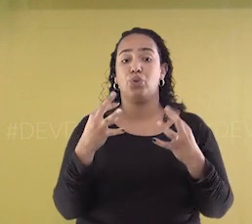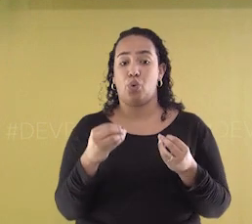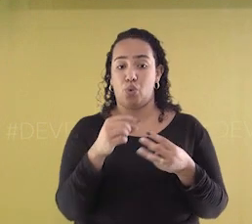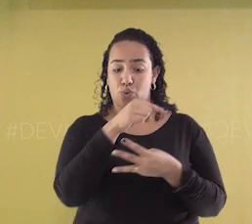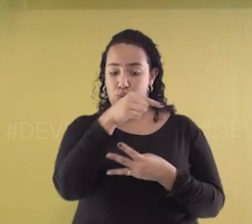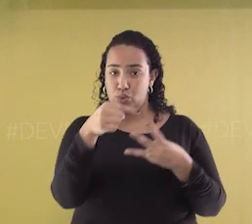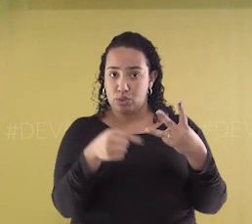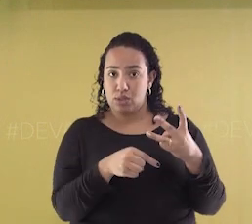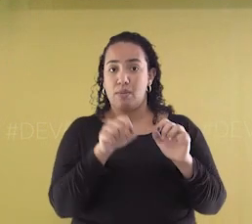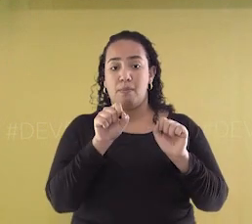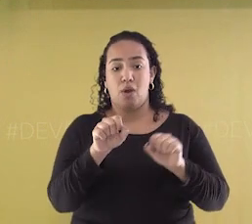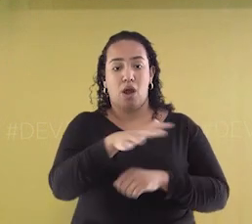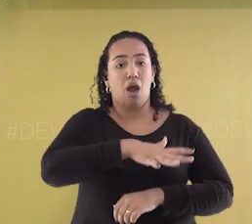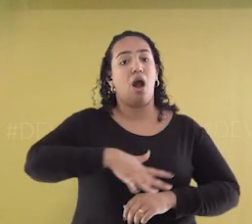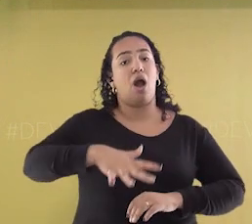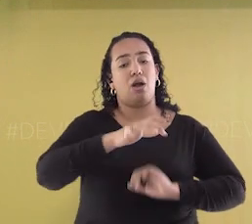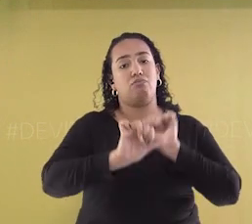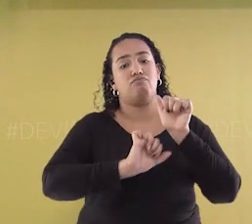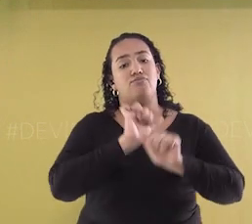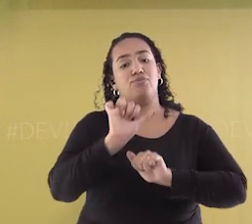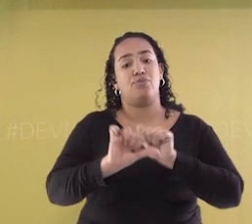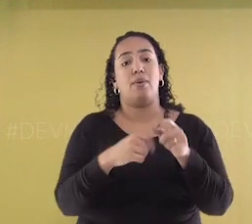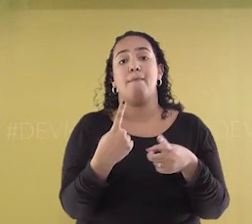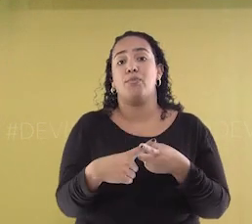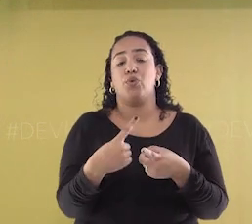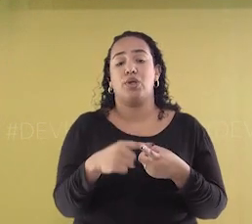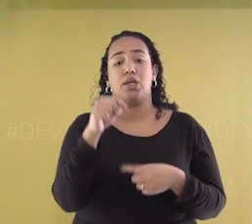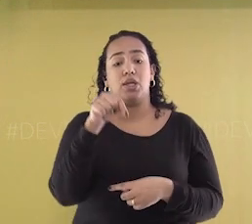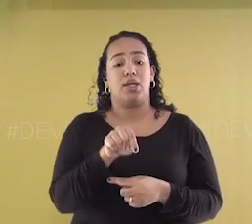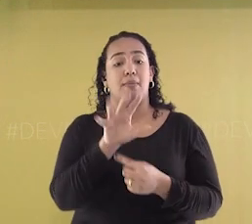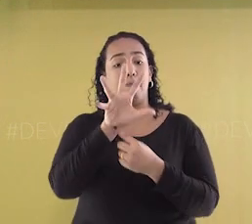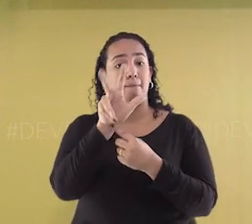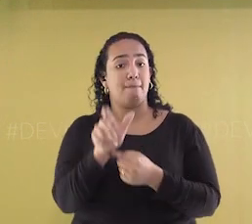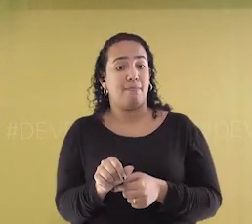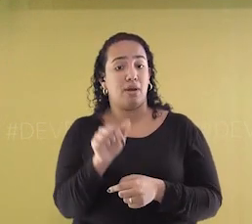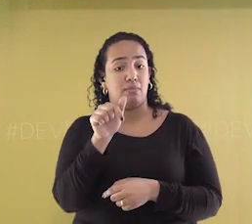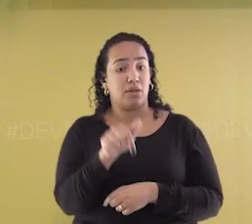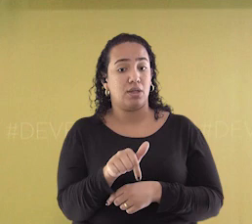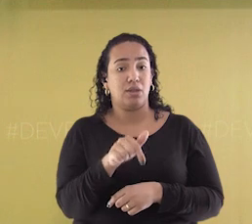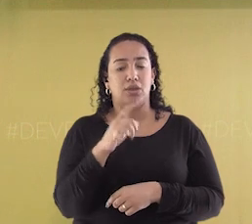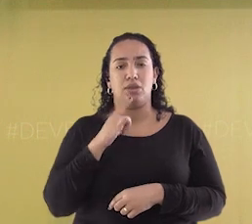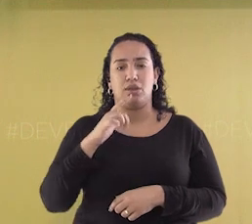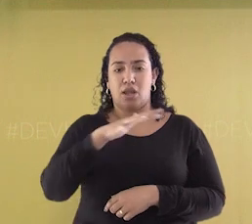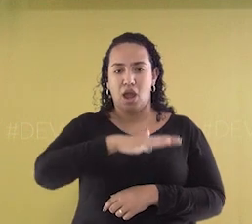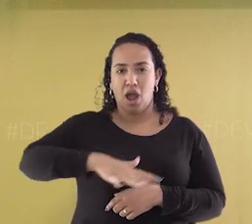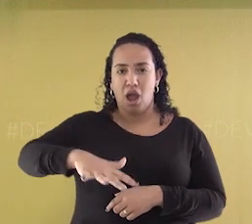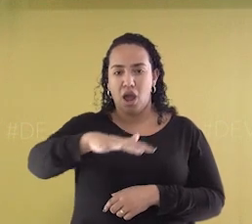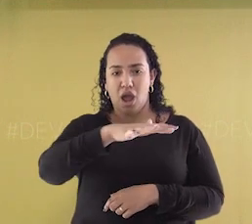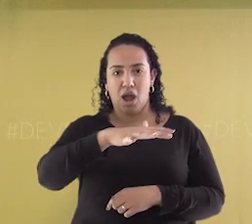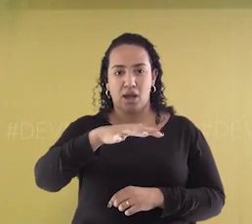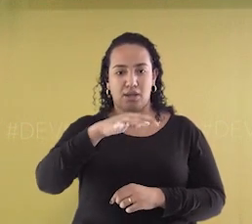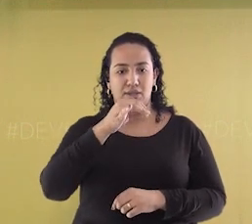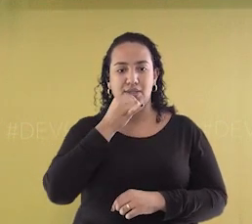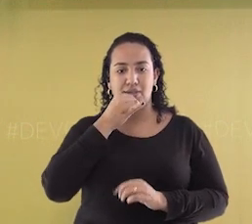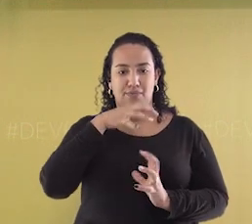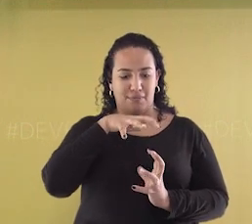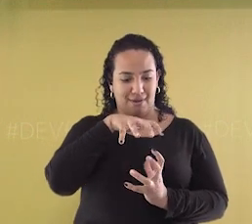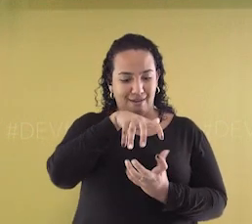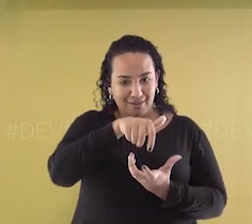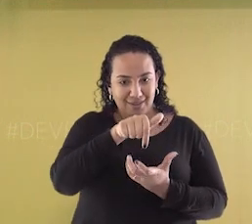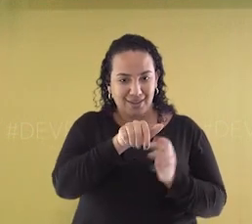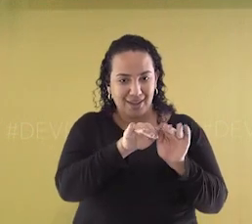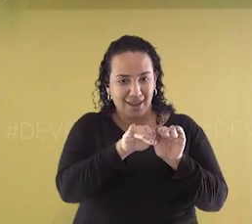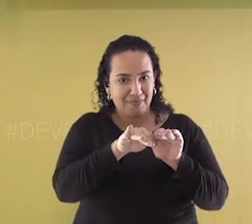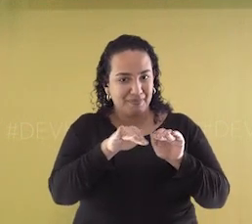sofrer deformações de suas áreas, pois os mapas eles planificam uma área que é esférica, que é o